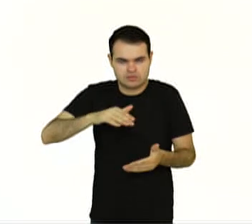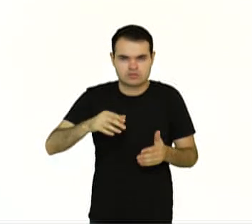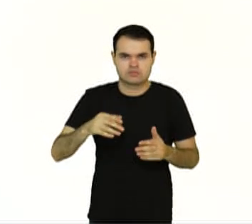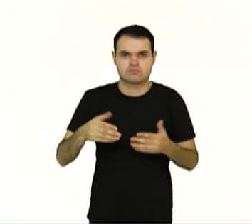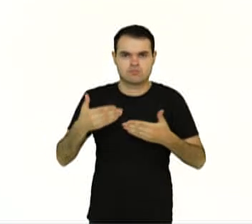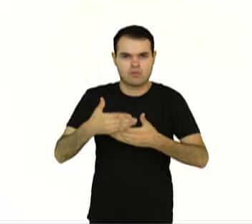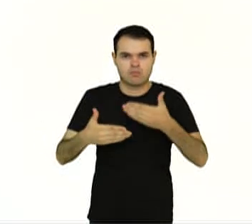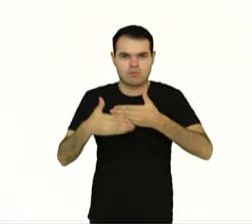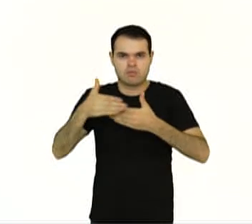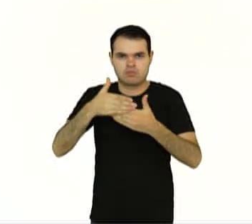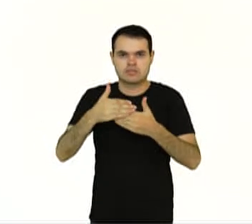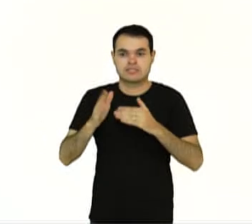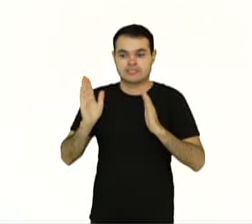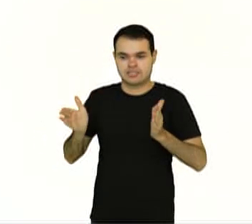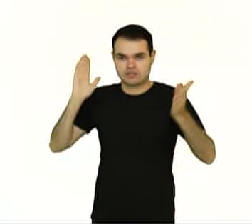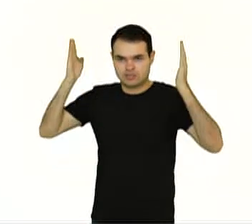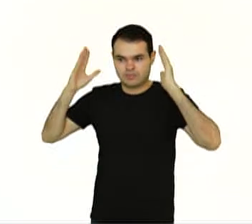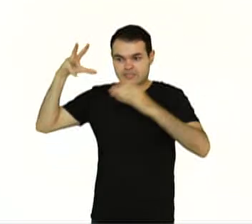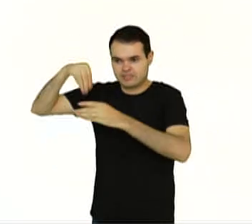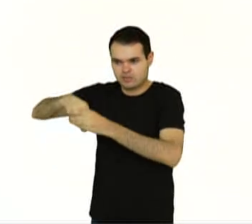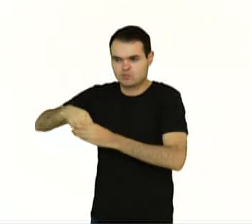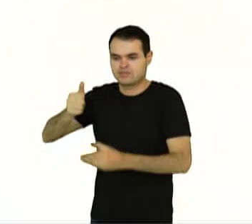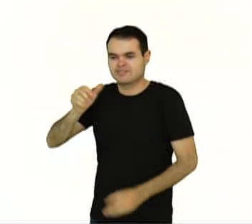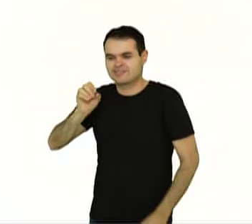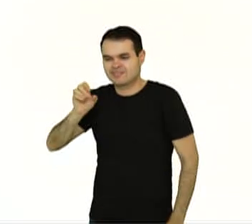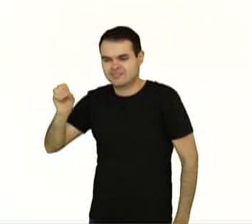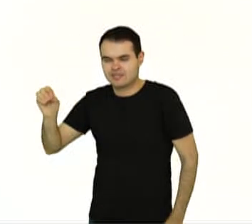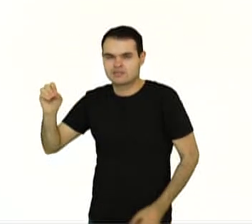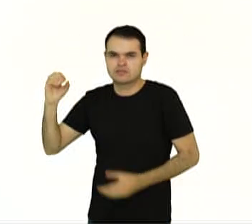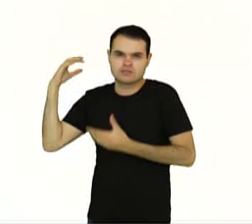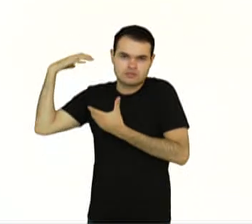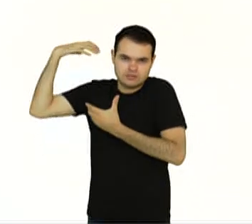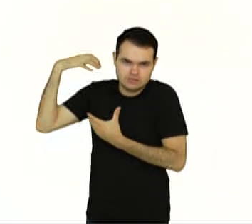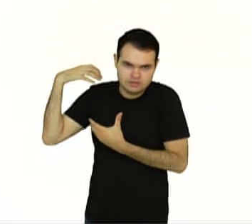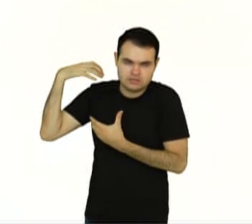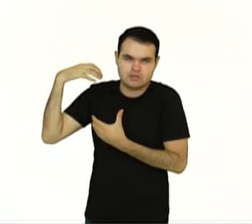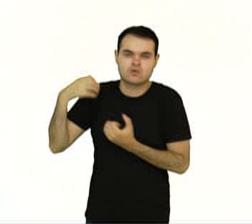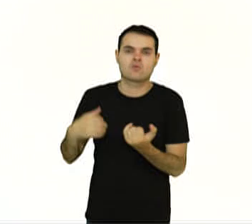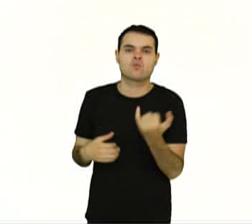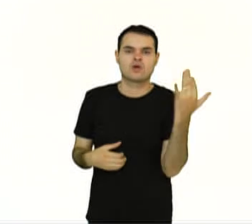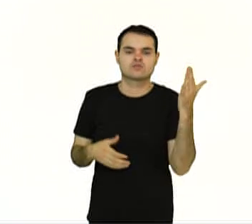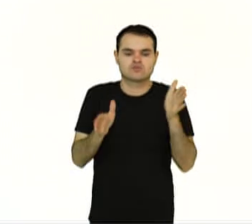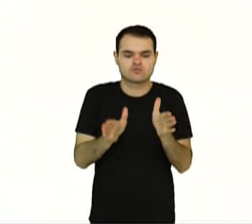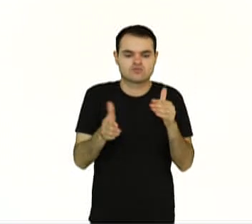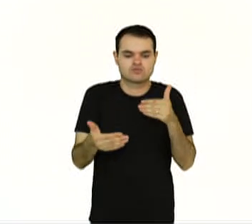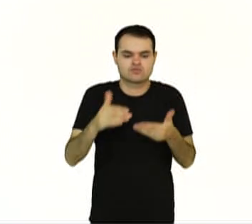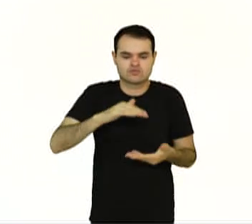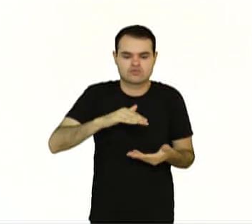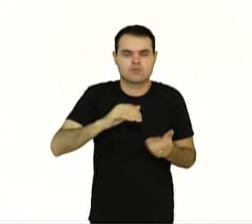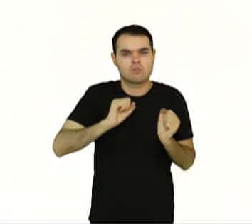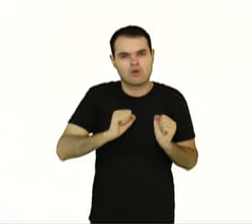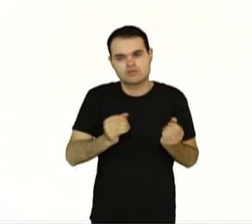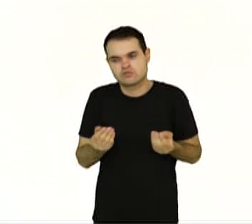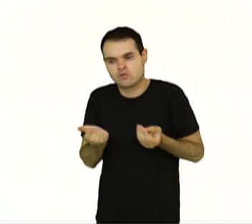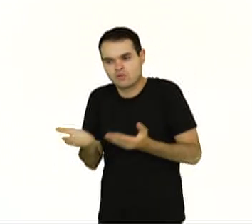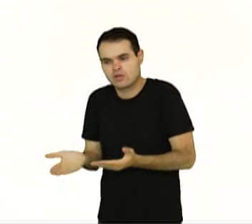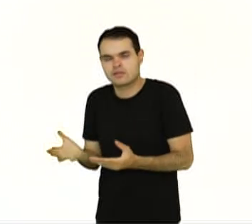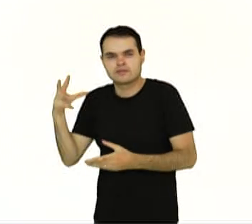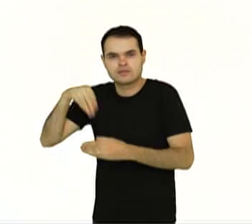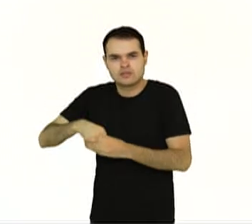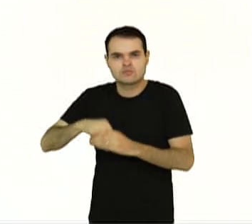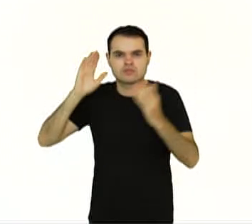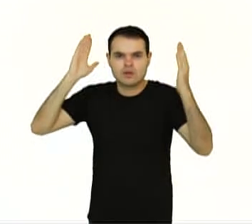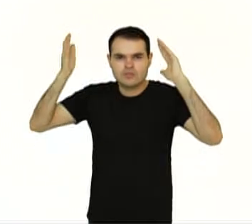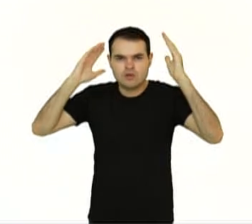carregado com 100 sacos de cimento, quantos tijolos ainda podem ser colocados no caminhão,